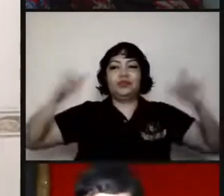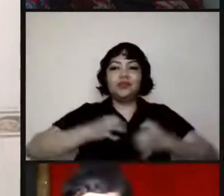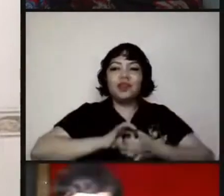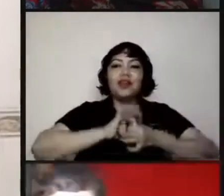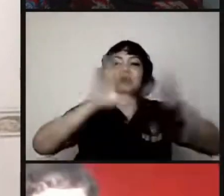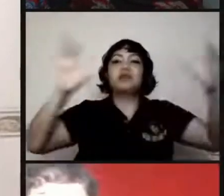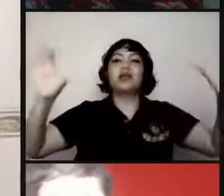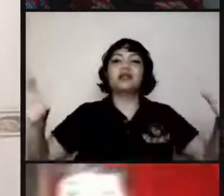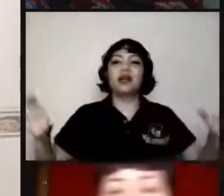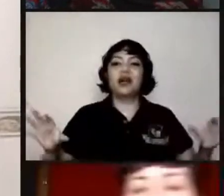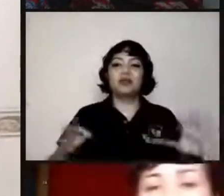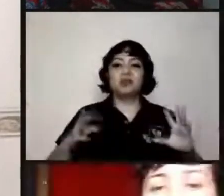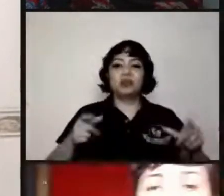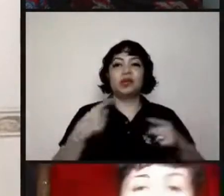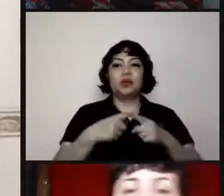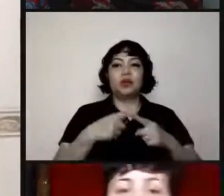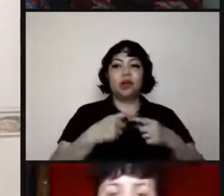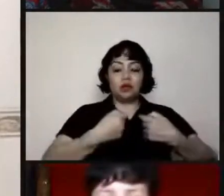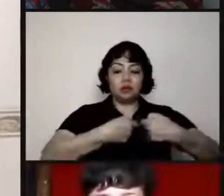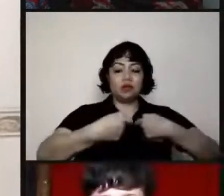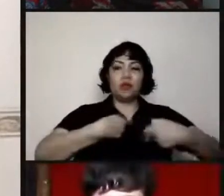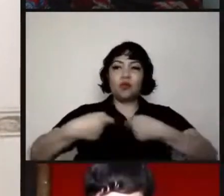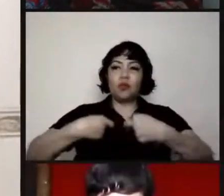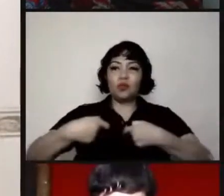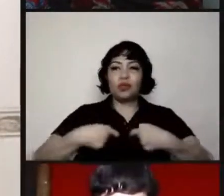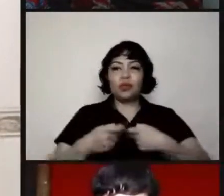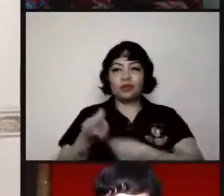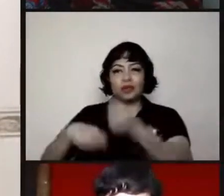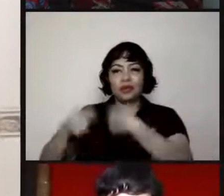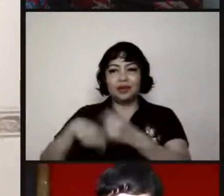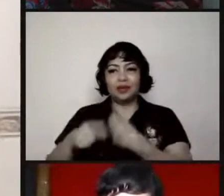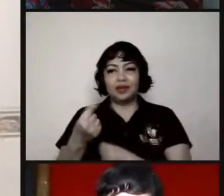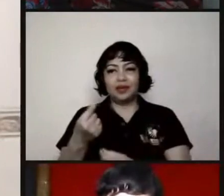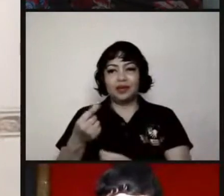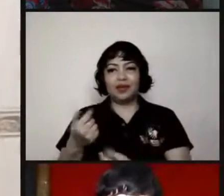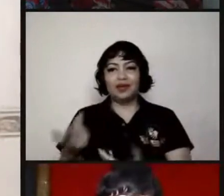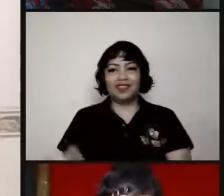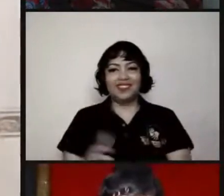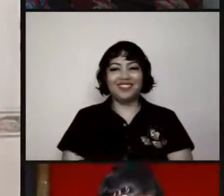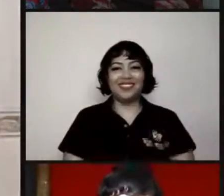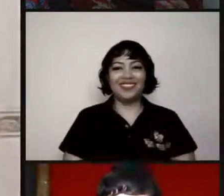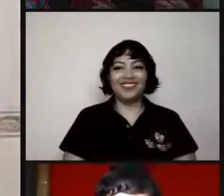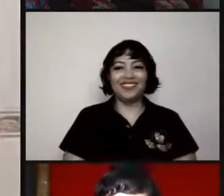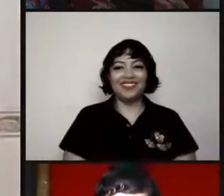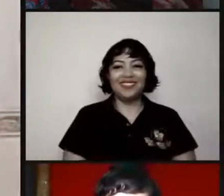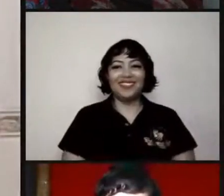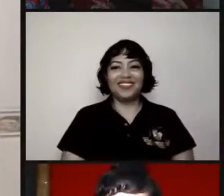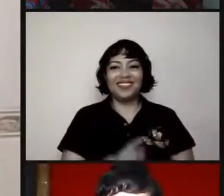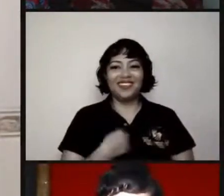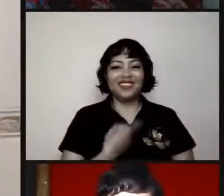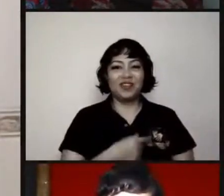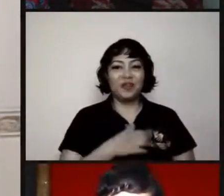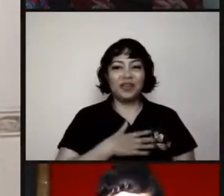nossa controladora financeira aqui do nosso projeto, nossa designer, nossa minha querida sócia